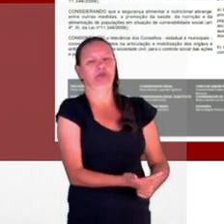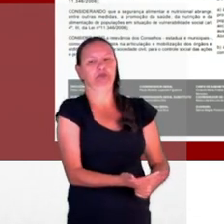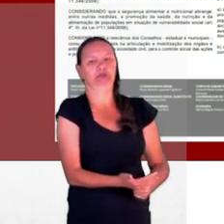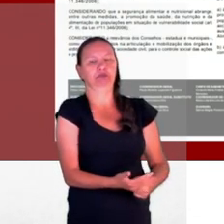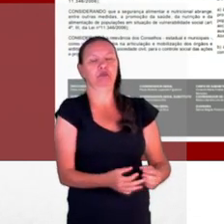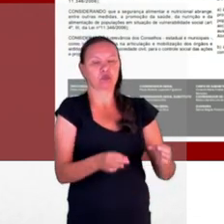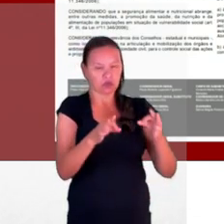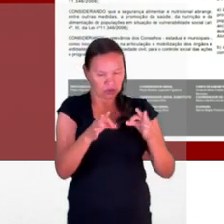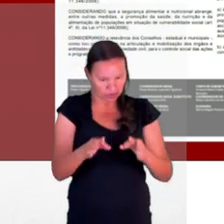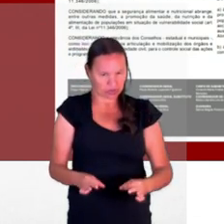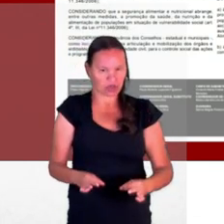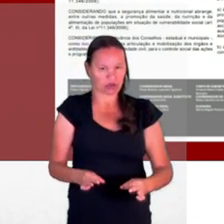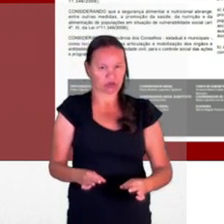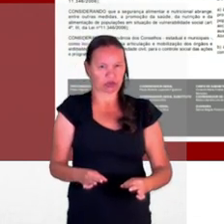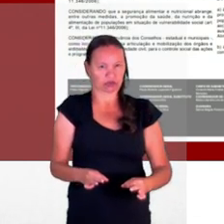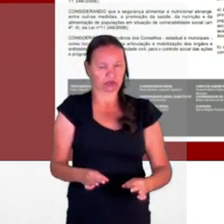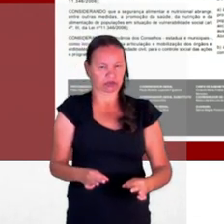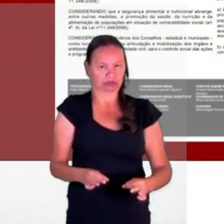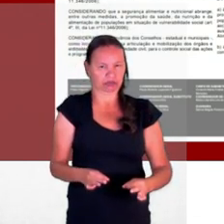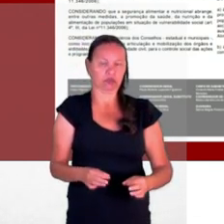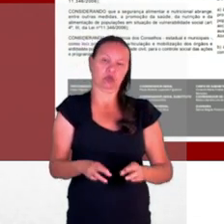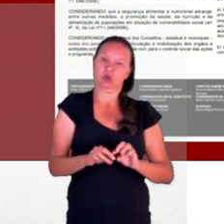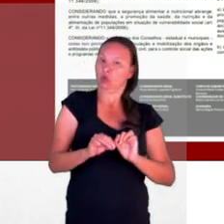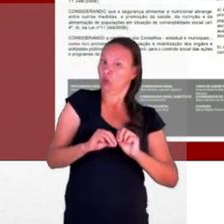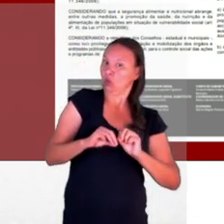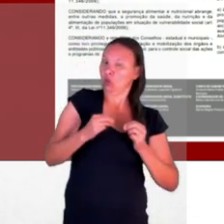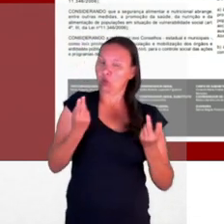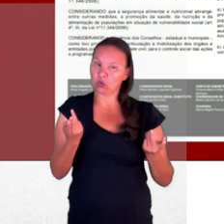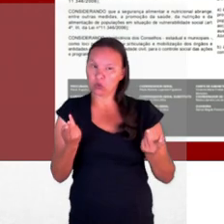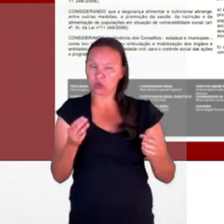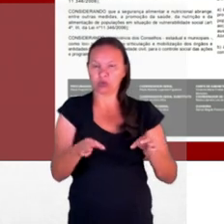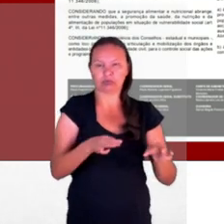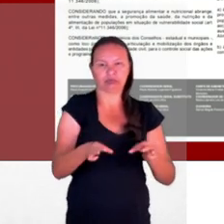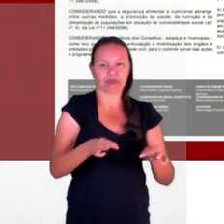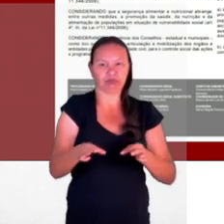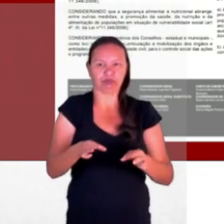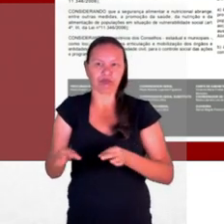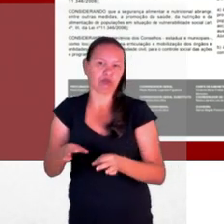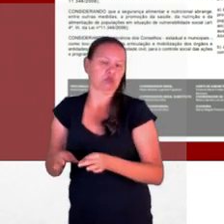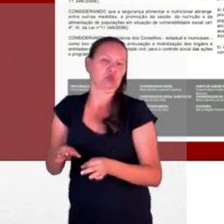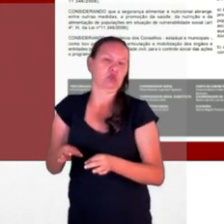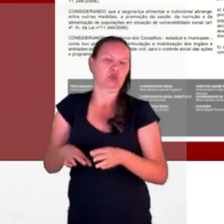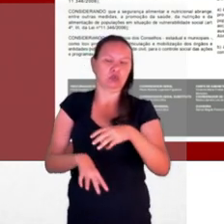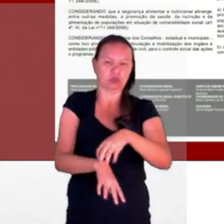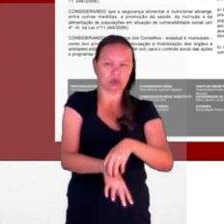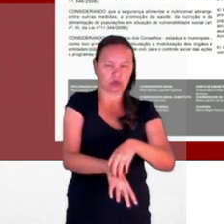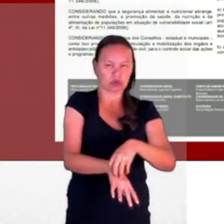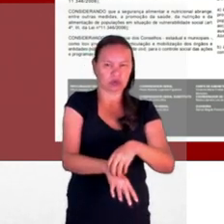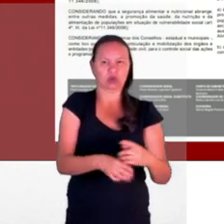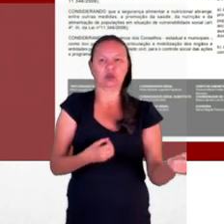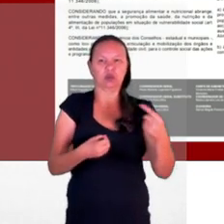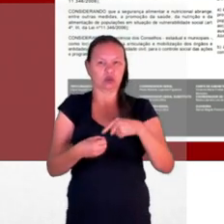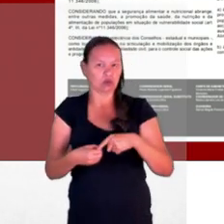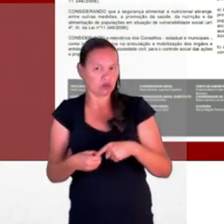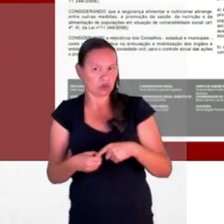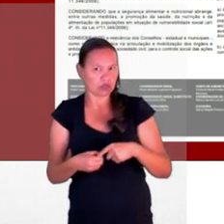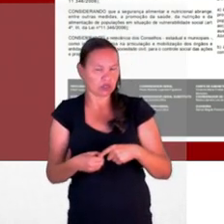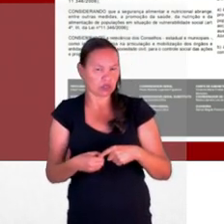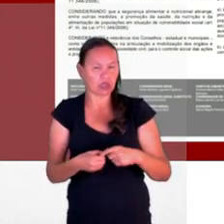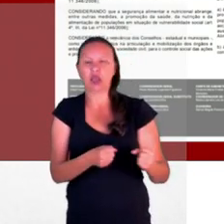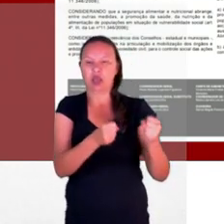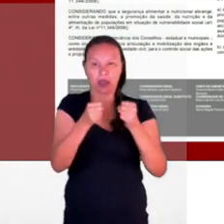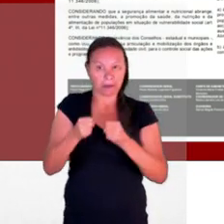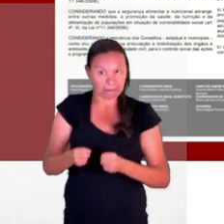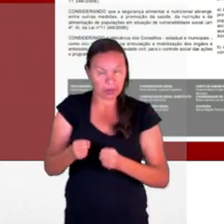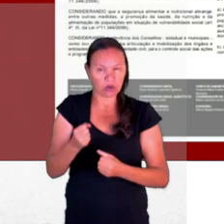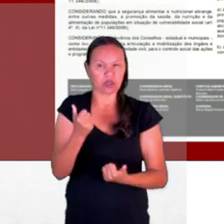elas sirvam talvez como um critério para a movimentação na própria carreira se você adere ou não adere a